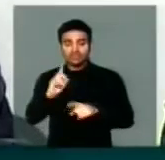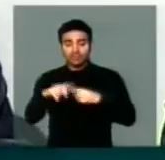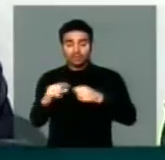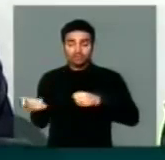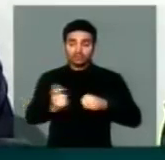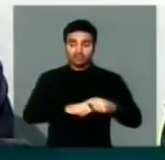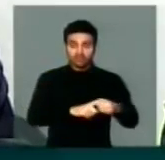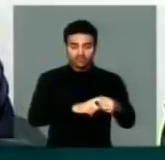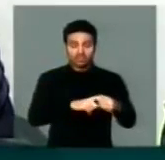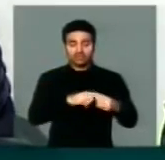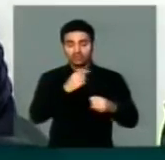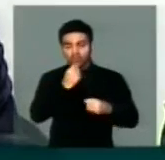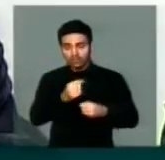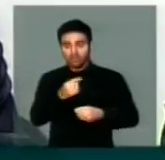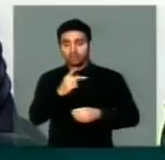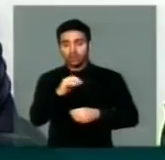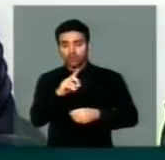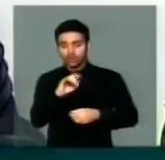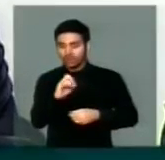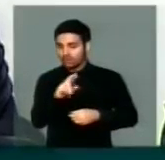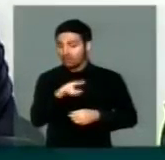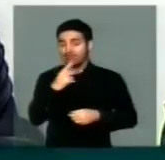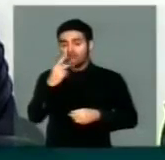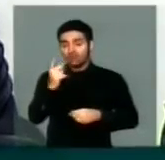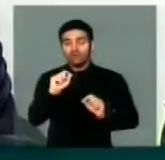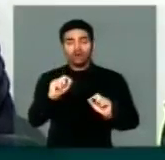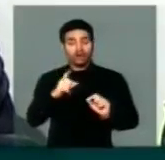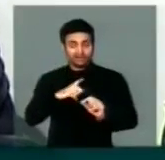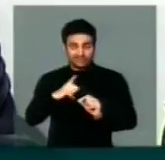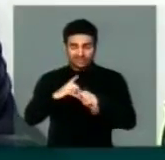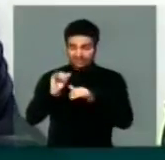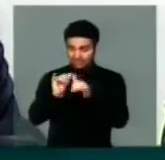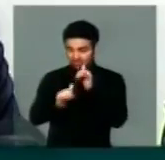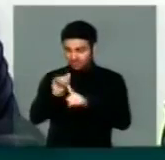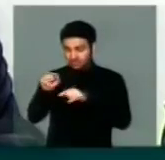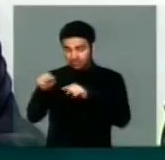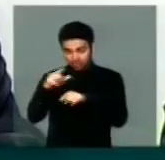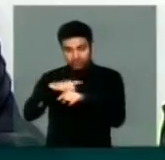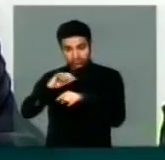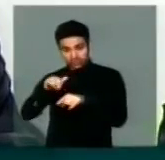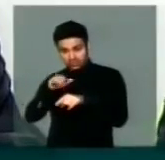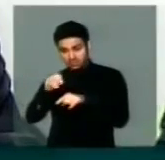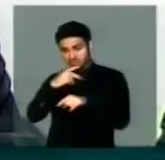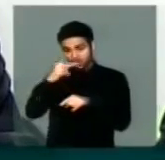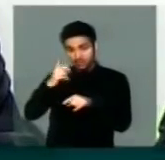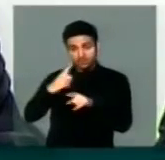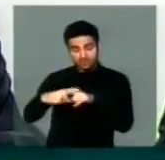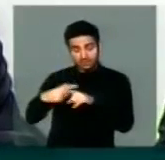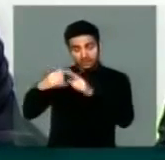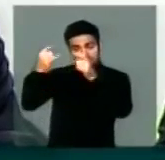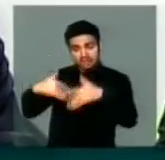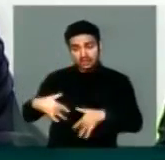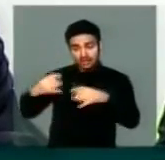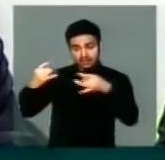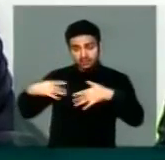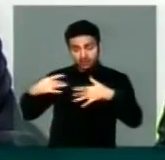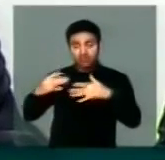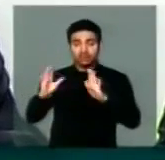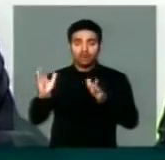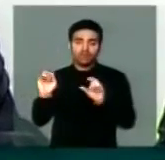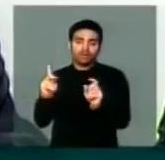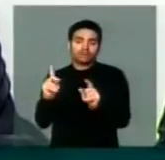volta o procurador, baseando as informações prestadas por Jaime, especialmente em vista dos detalhes apresentados, foi